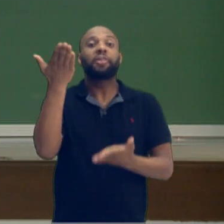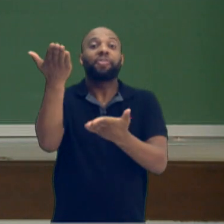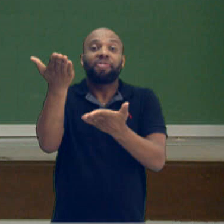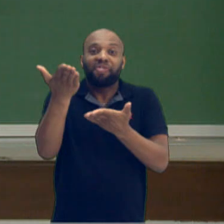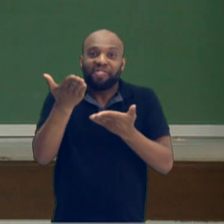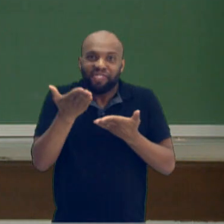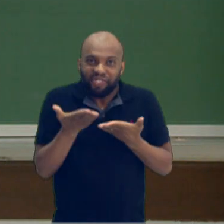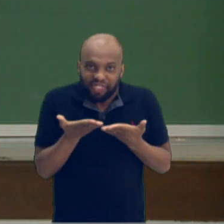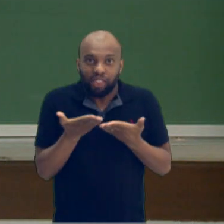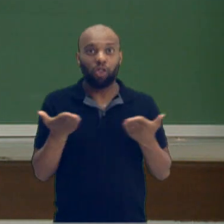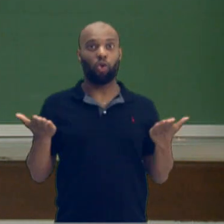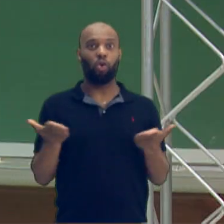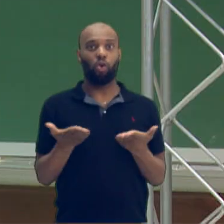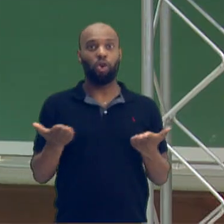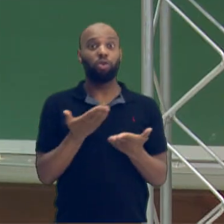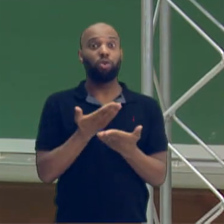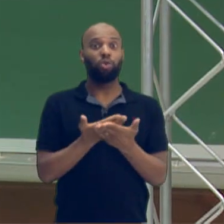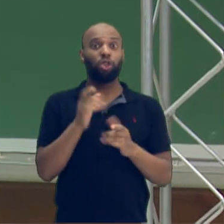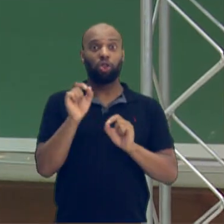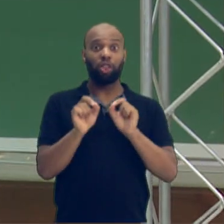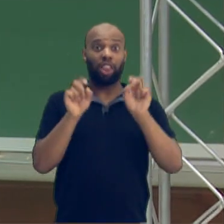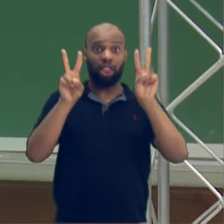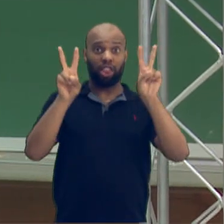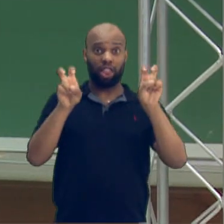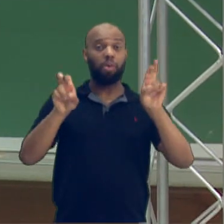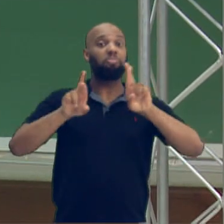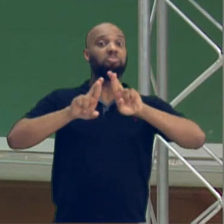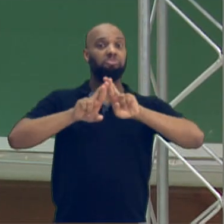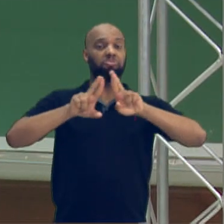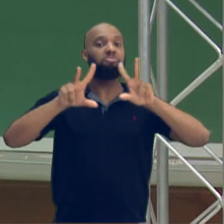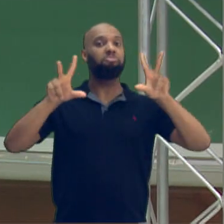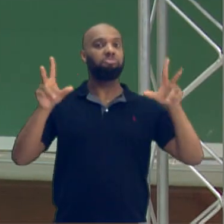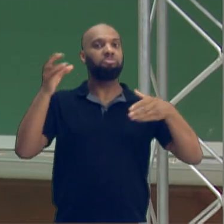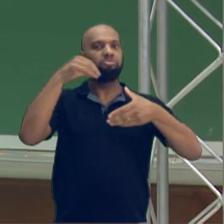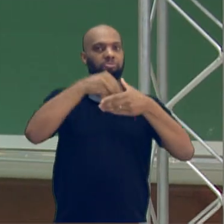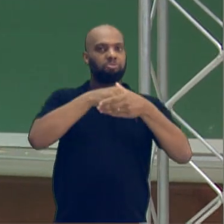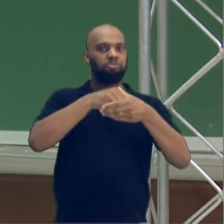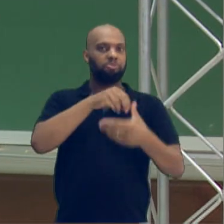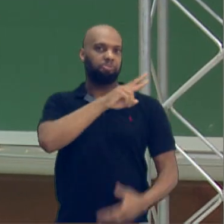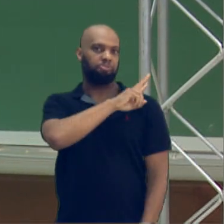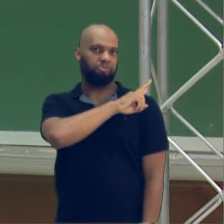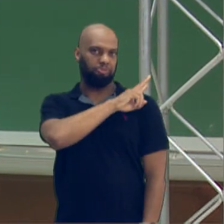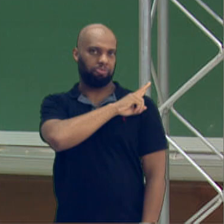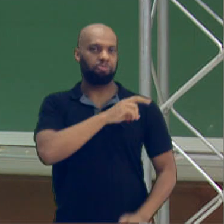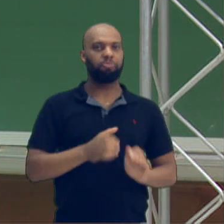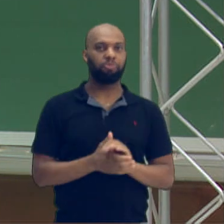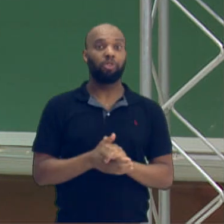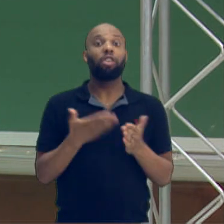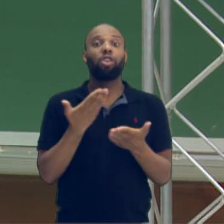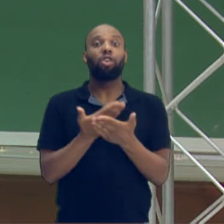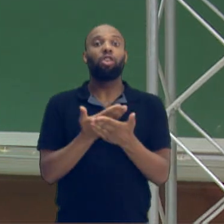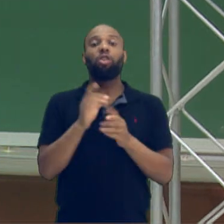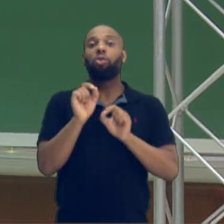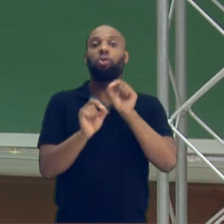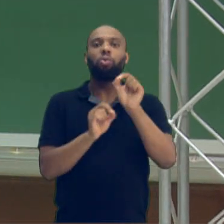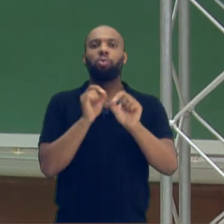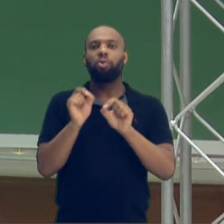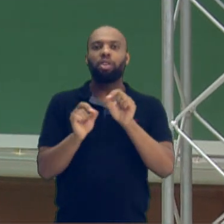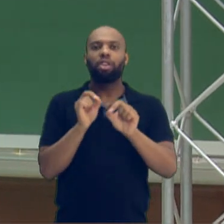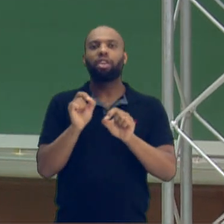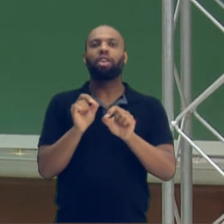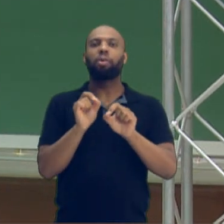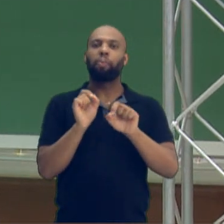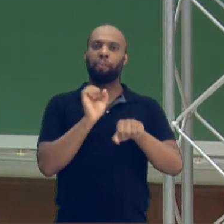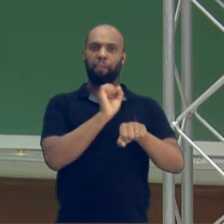Bem-vindos! Hoje nós vamos começar um tema diferente dentro da segunda série, tá? Nós vamos dar um tempinho na